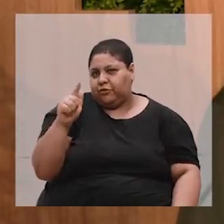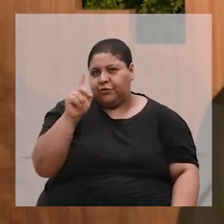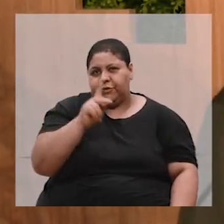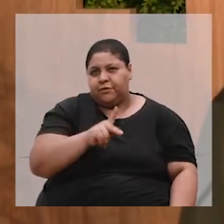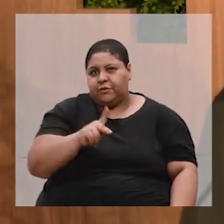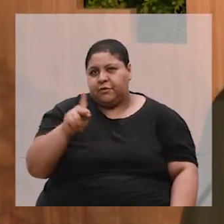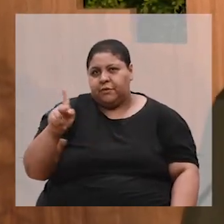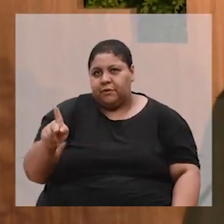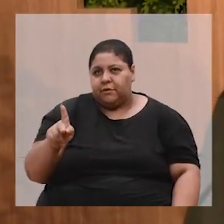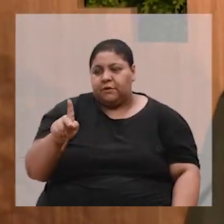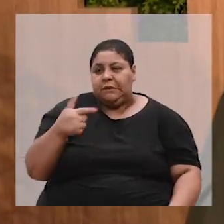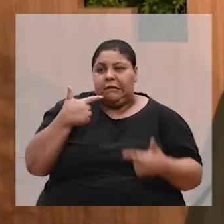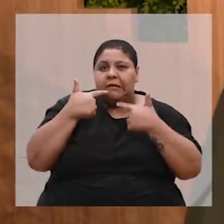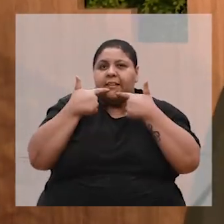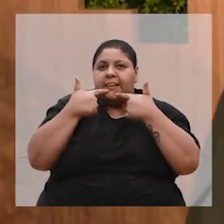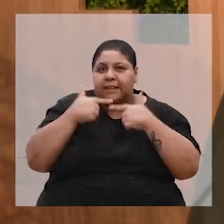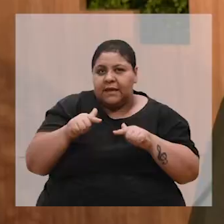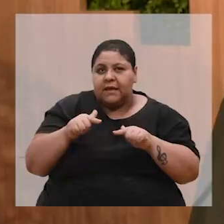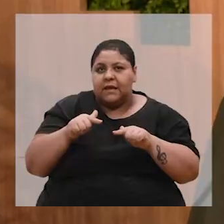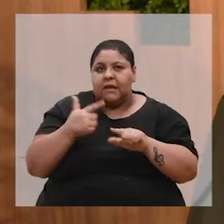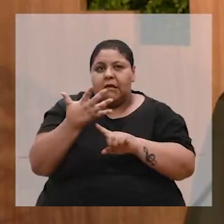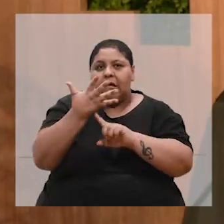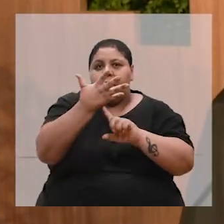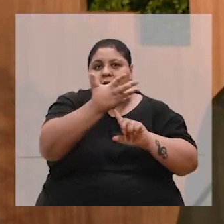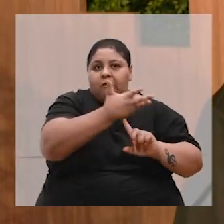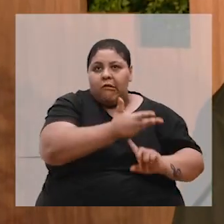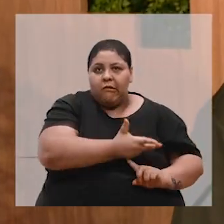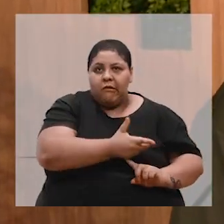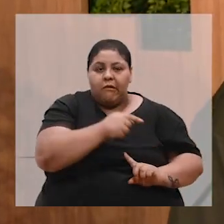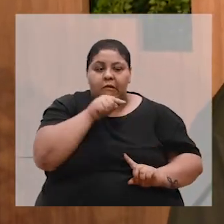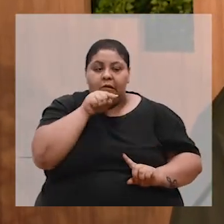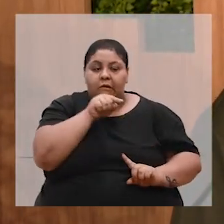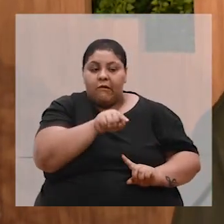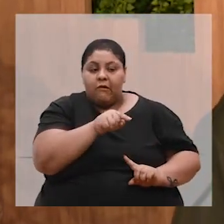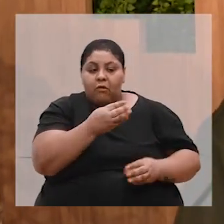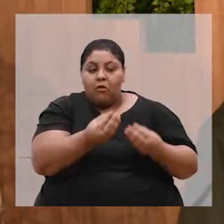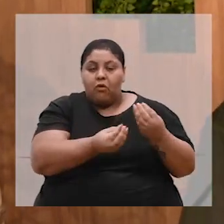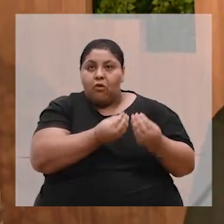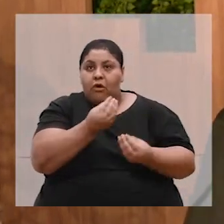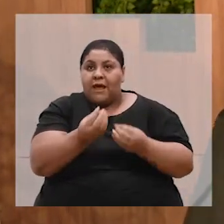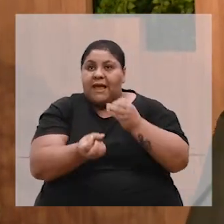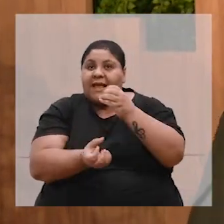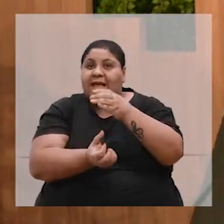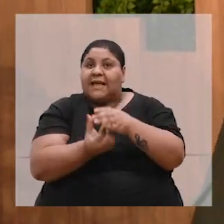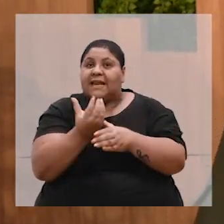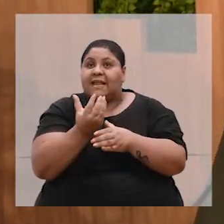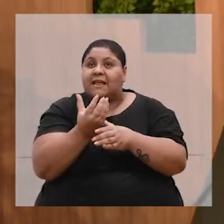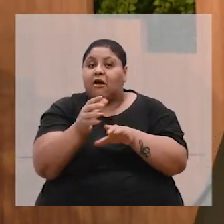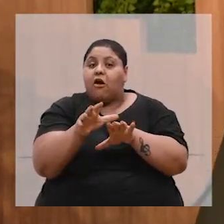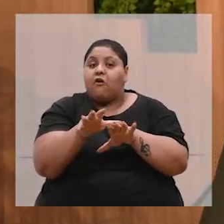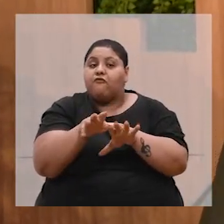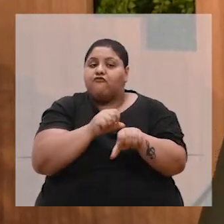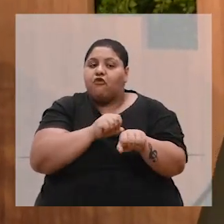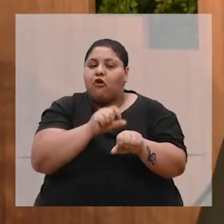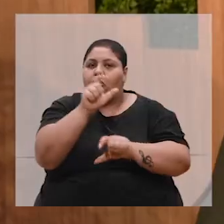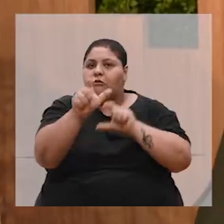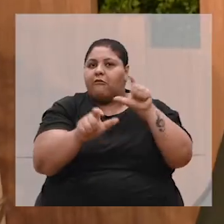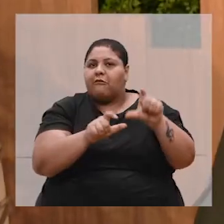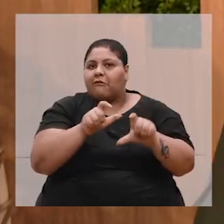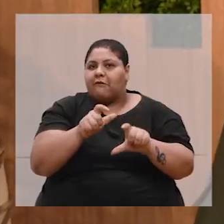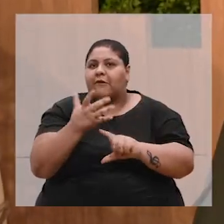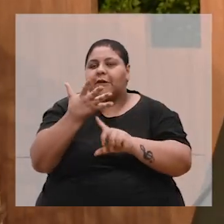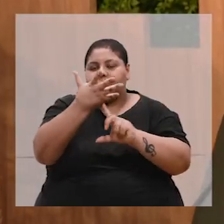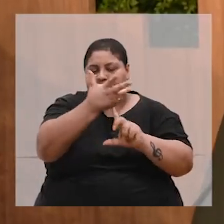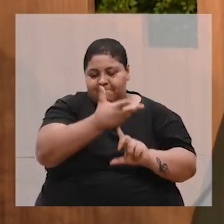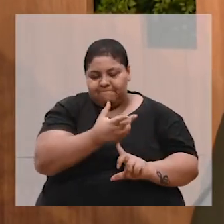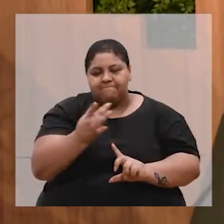geografia, ser professor de língua, a arte é um elemento constitutivo dele como pessoa. Então, a arte